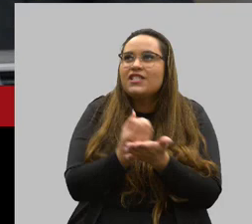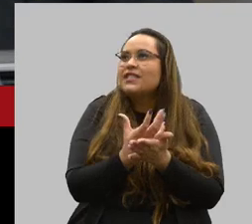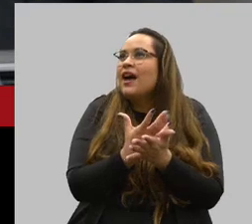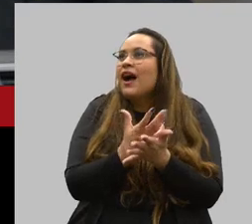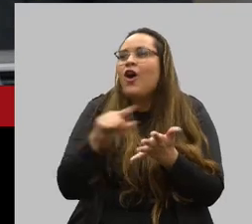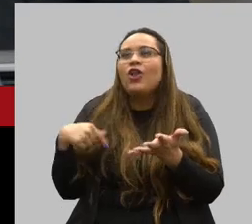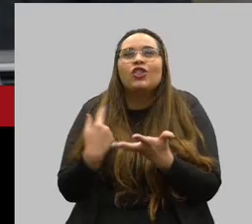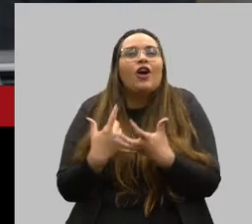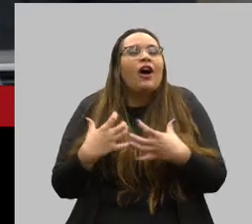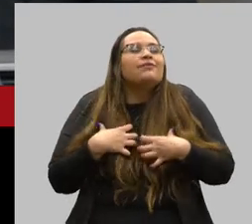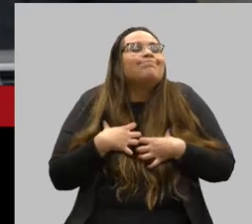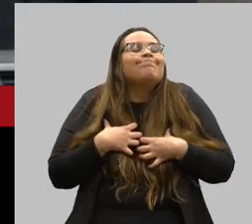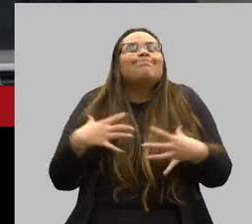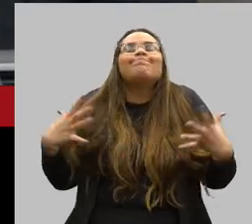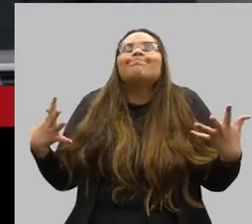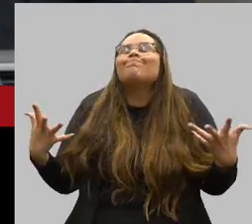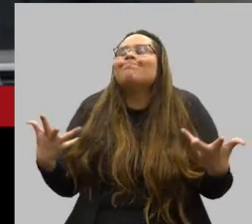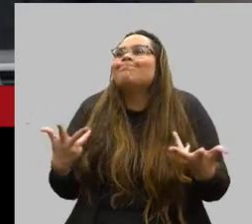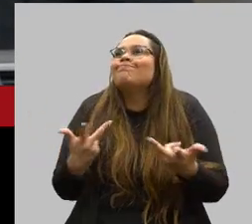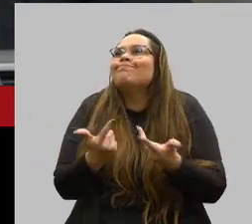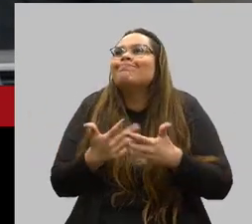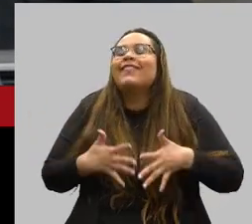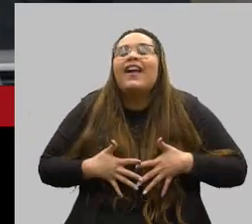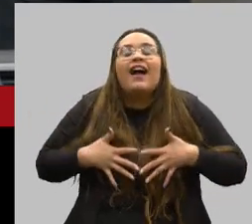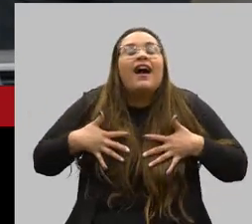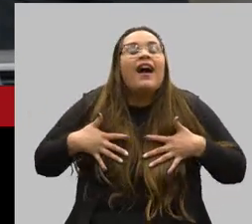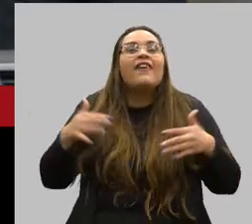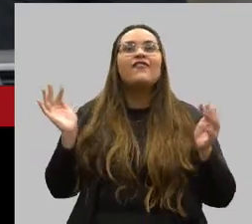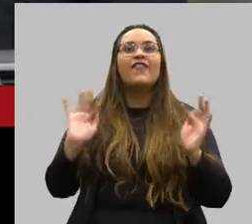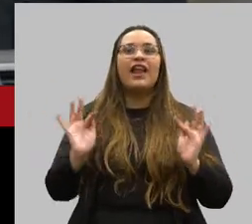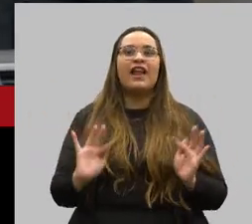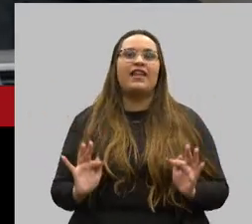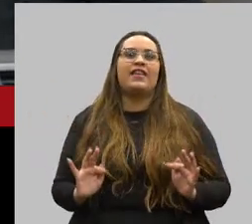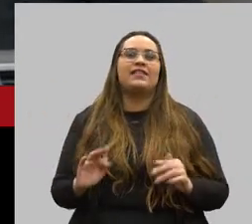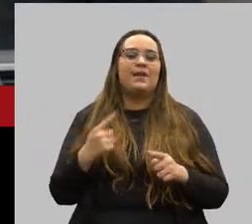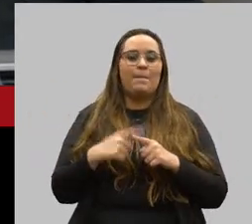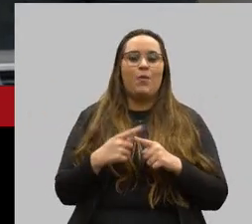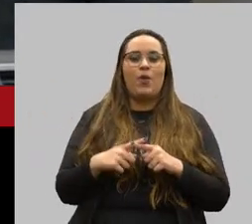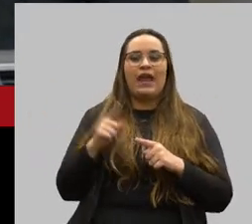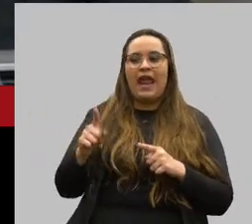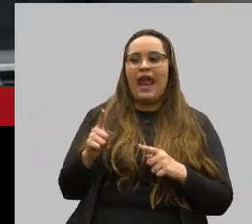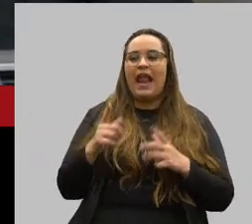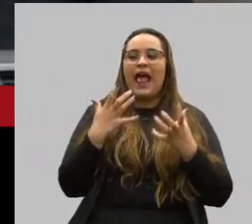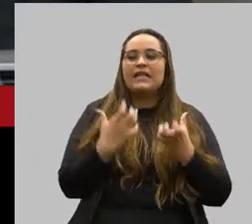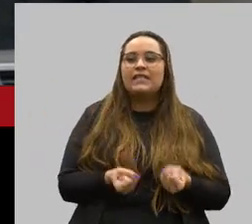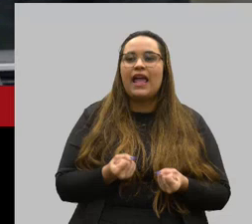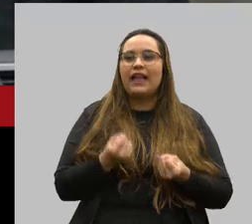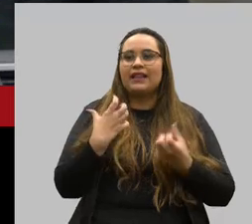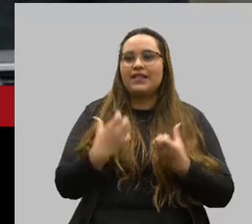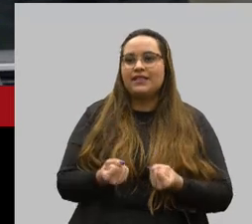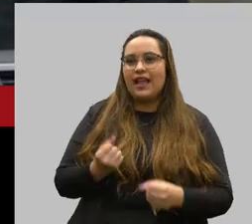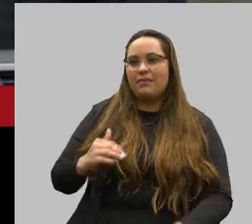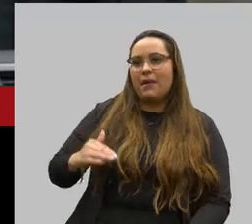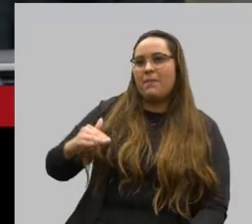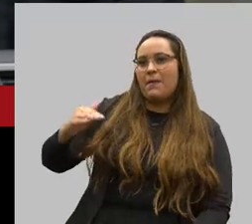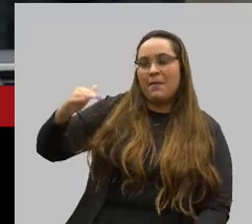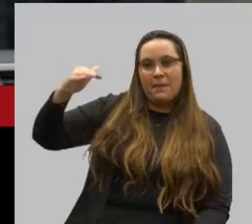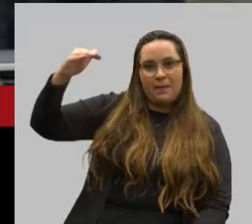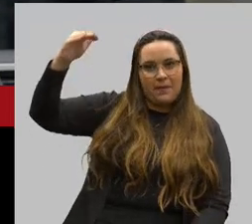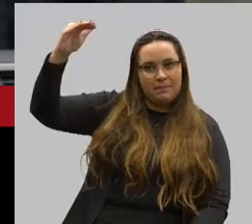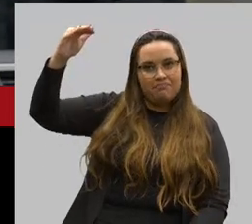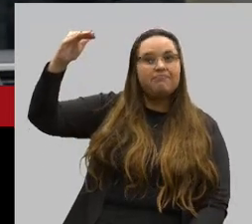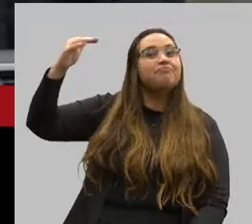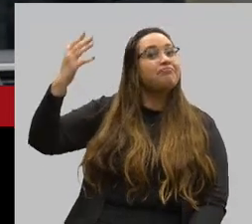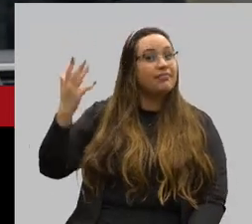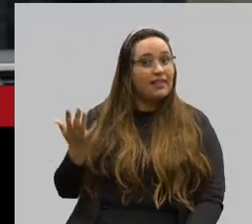felicidade enorme porque ela vai se assumindo cada vez mais como sujeito daquele processo E aí vocês